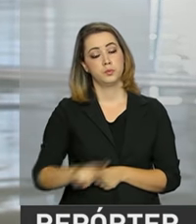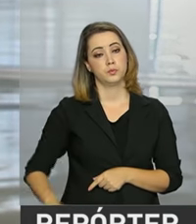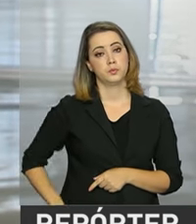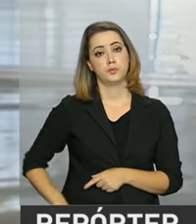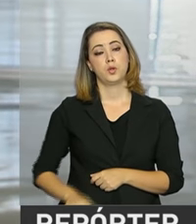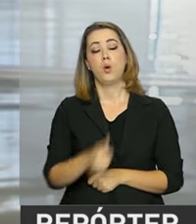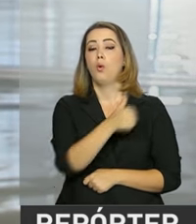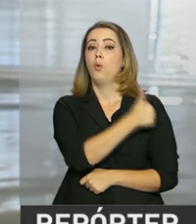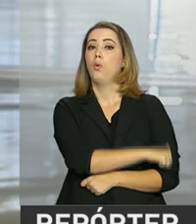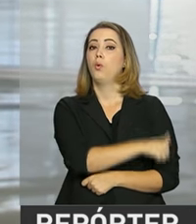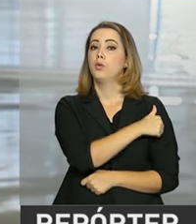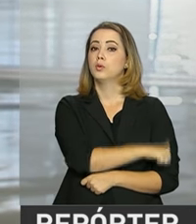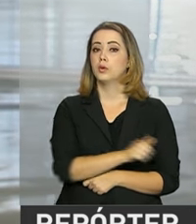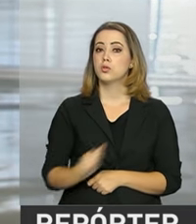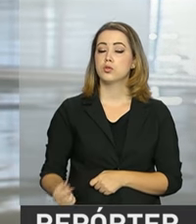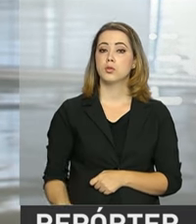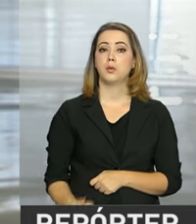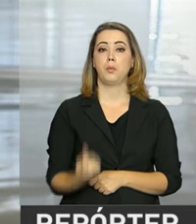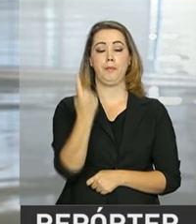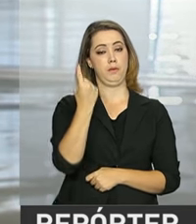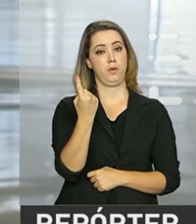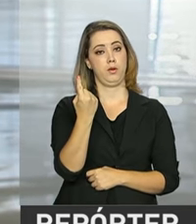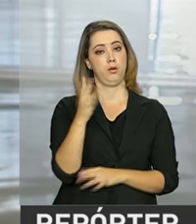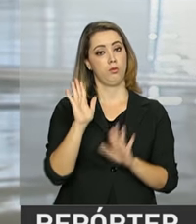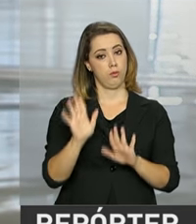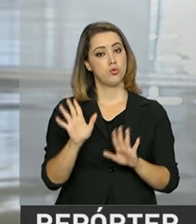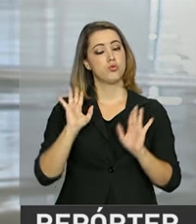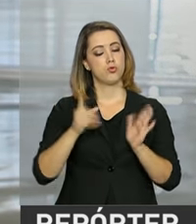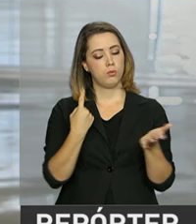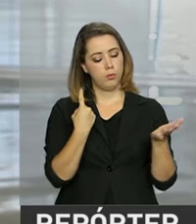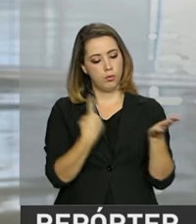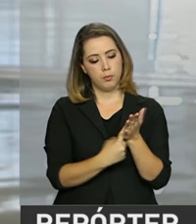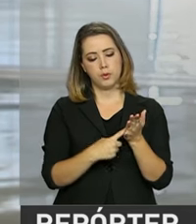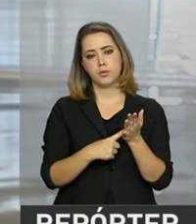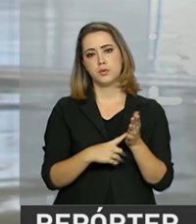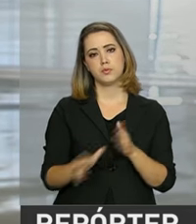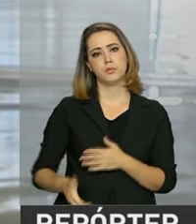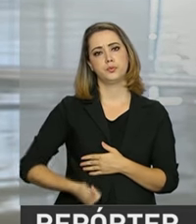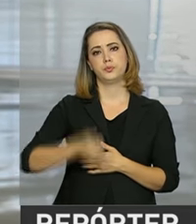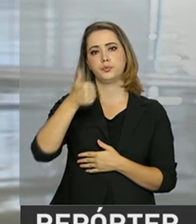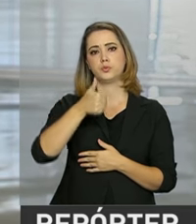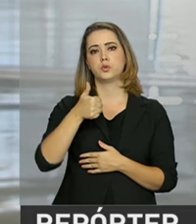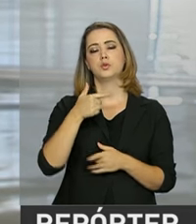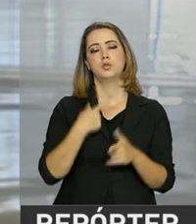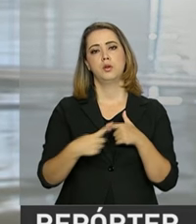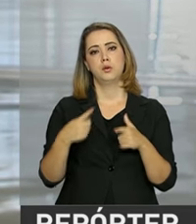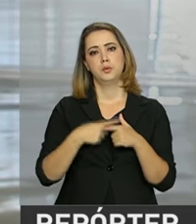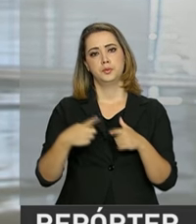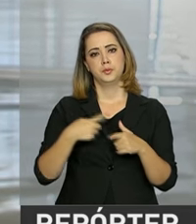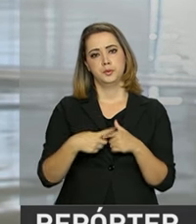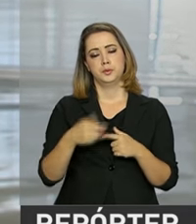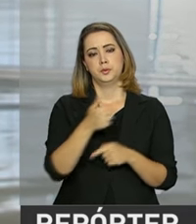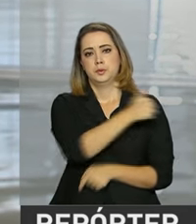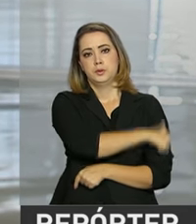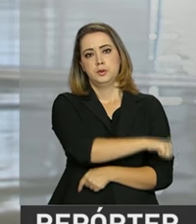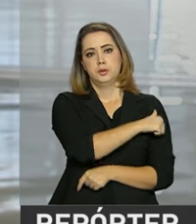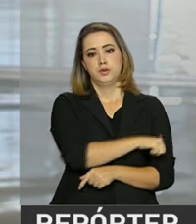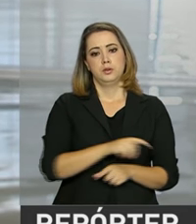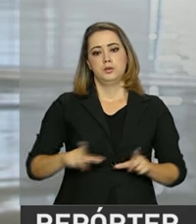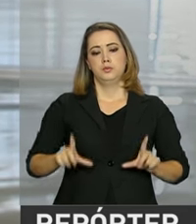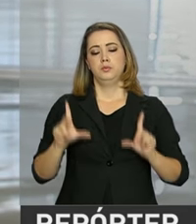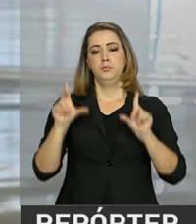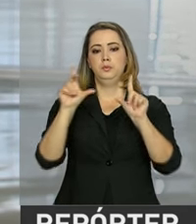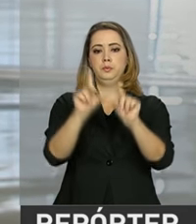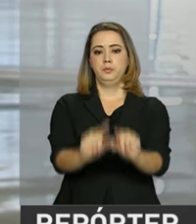Rio de Janeiro será então o primeiro estado a fechar um acordo para melhorar a situação financeira do estado, que devido à queda